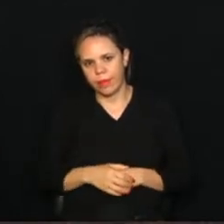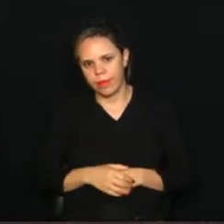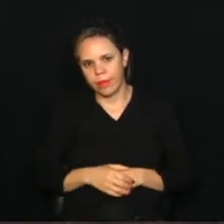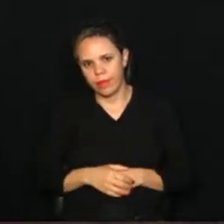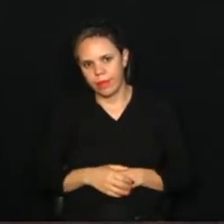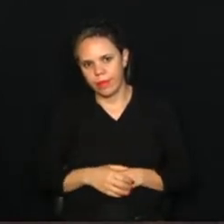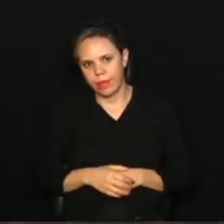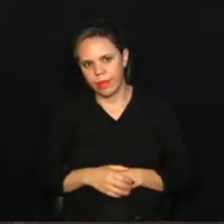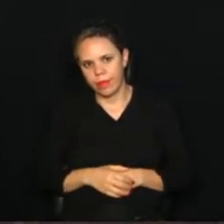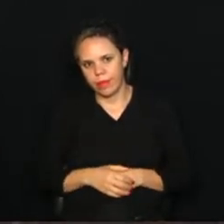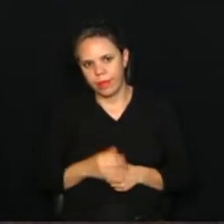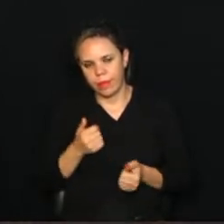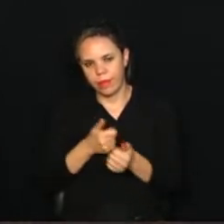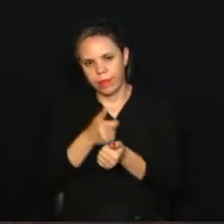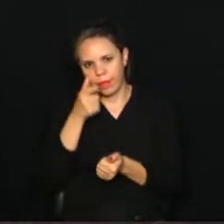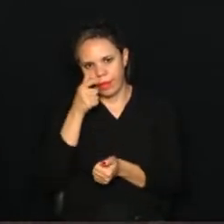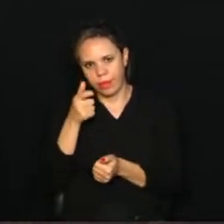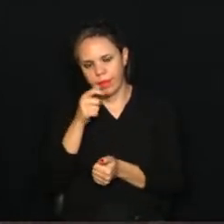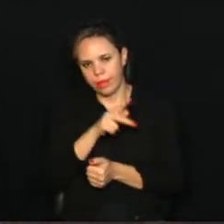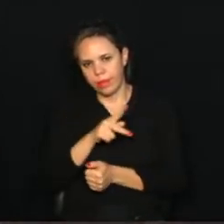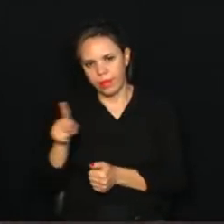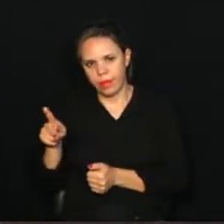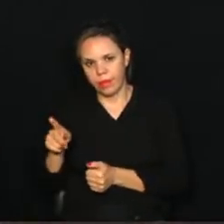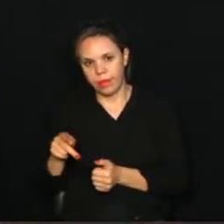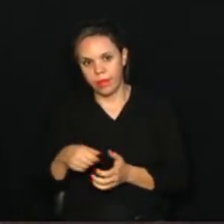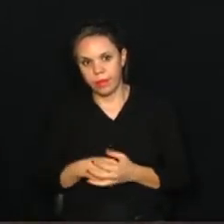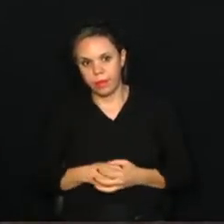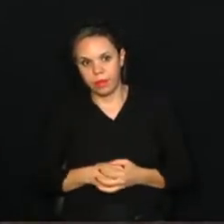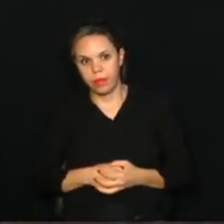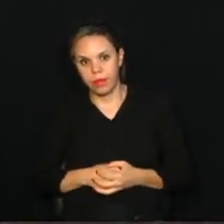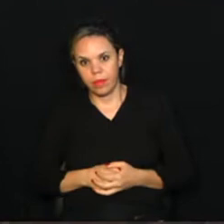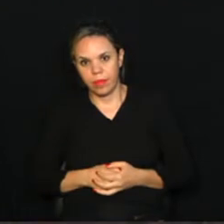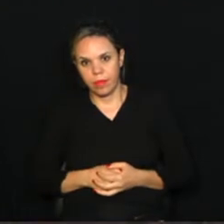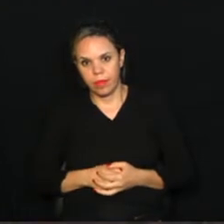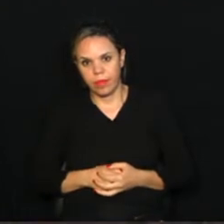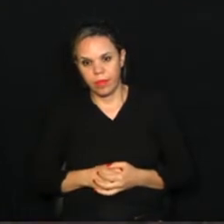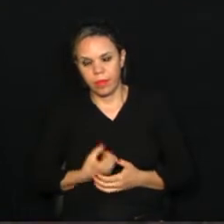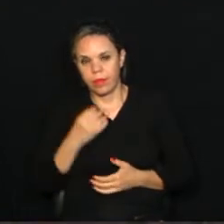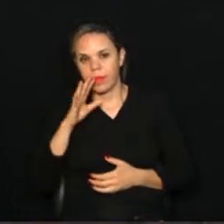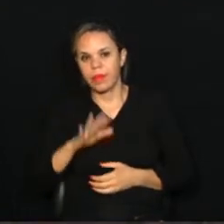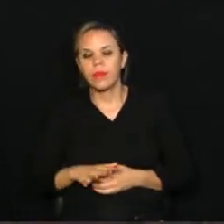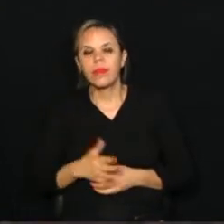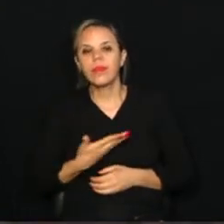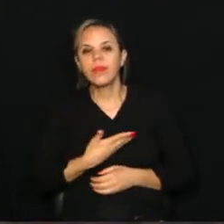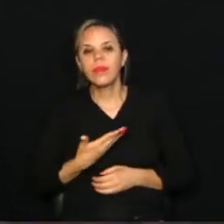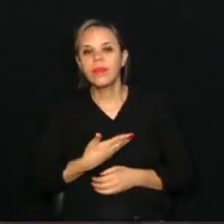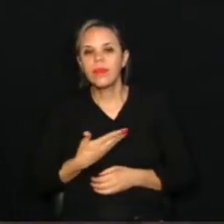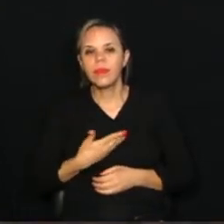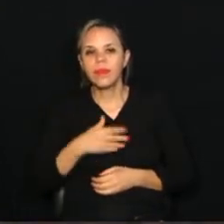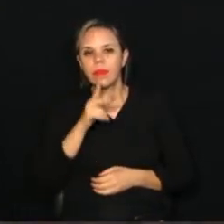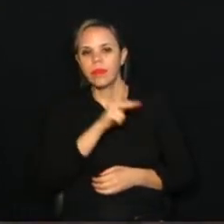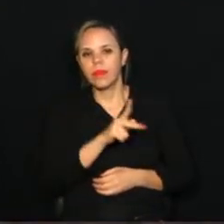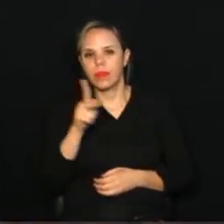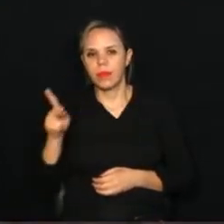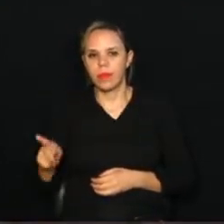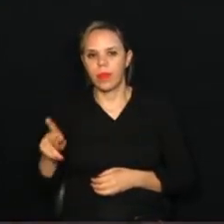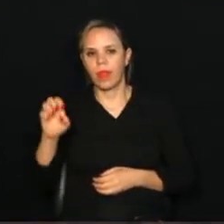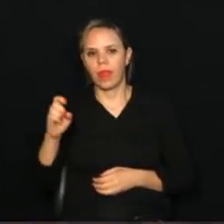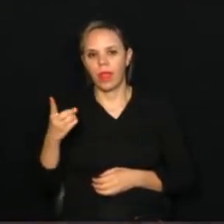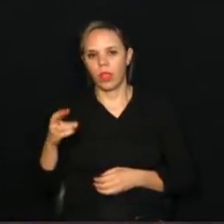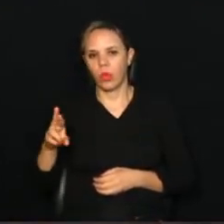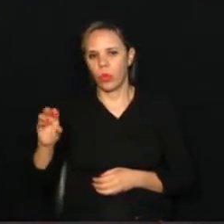que está nos acompanhando, ao presidente, e boa tarde ao amigo professor Eduardo